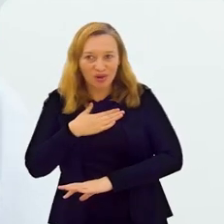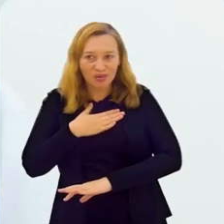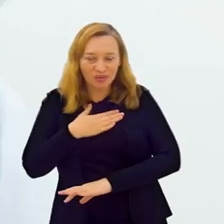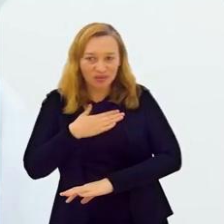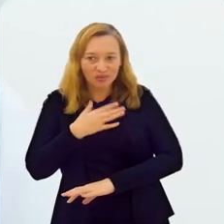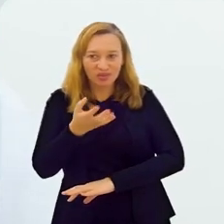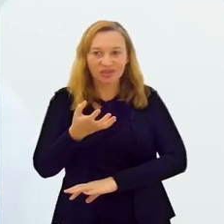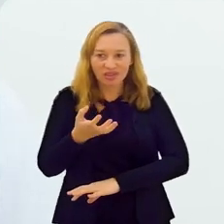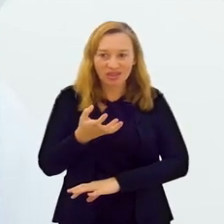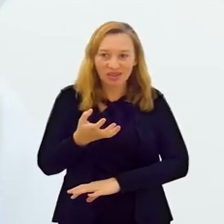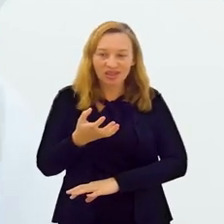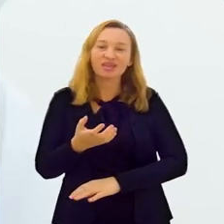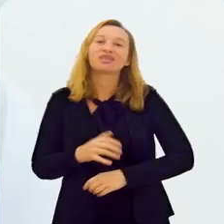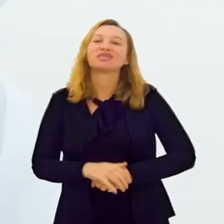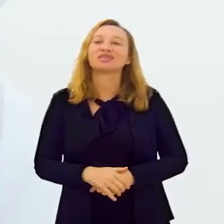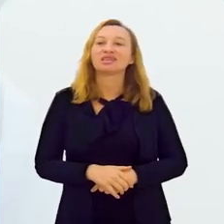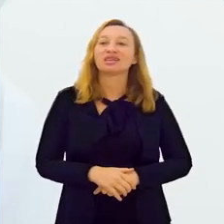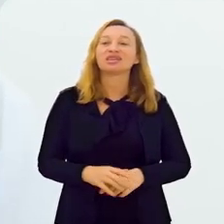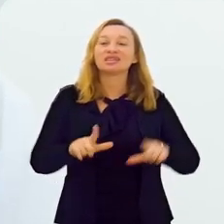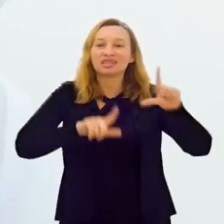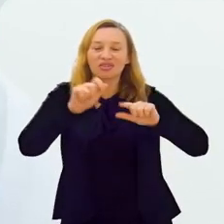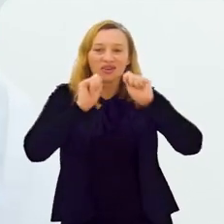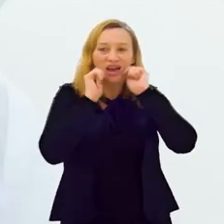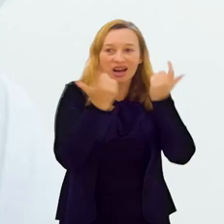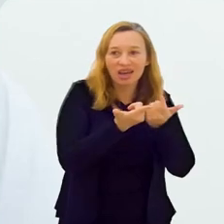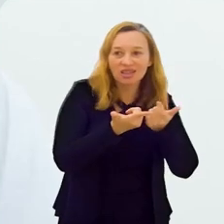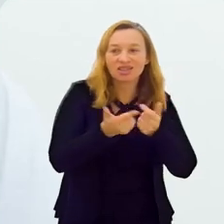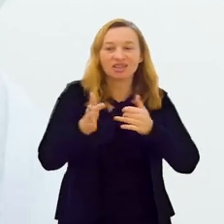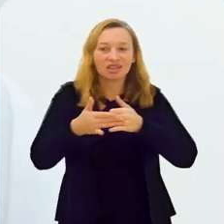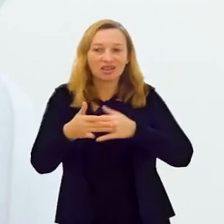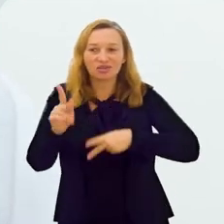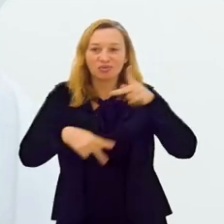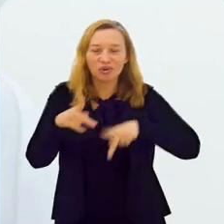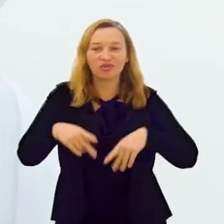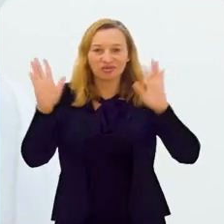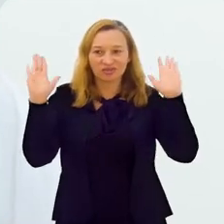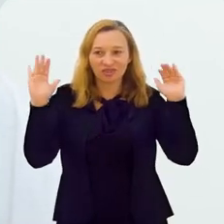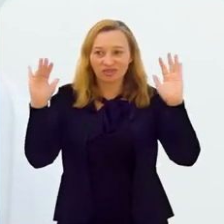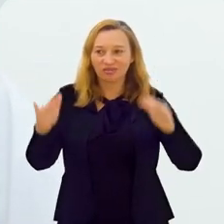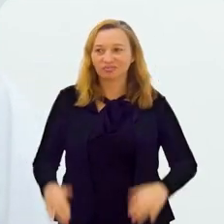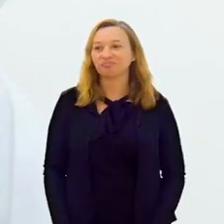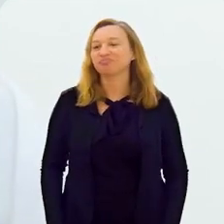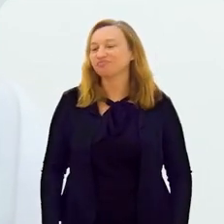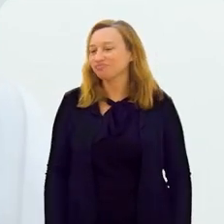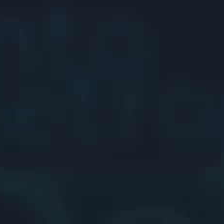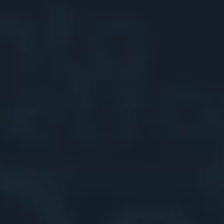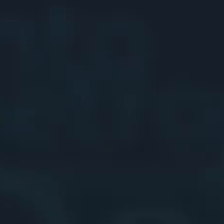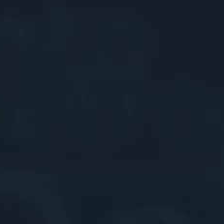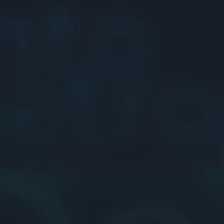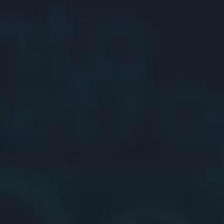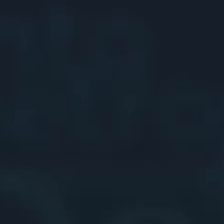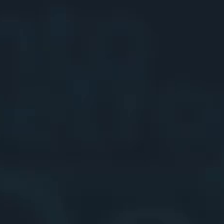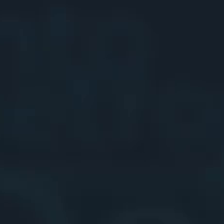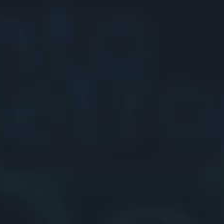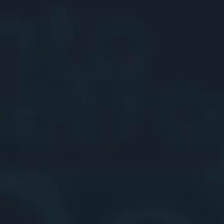podcast Quero Discutir o Meu Estado na sua plataforma predileta, TV Alerj, Canal do Povo. Até a próxima.